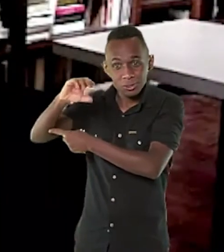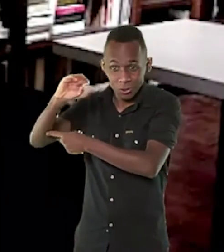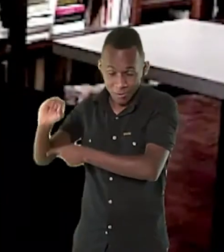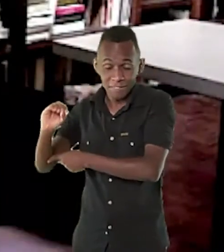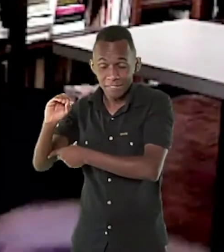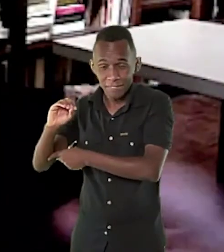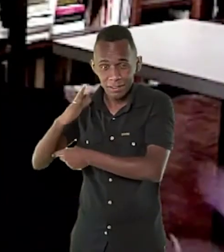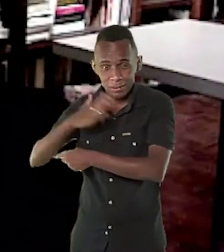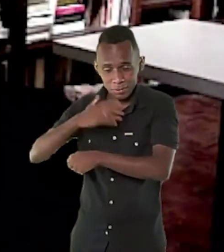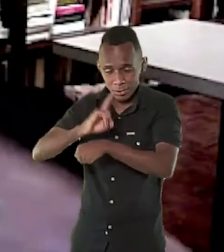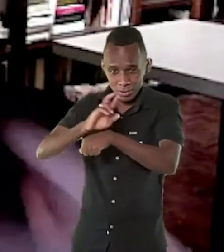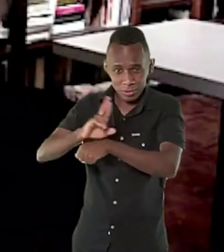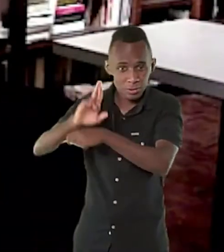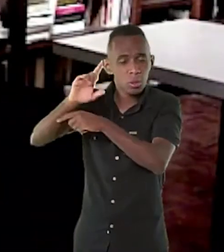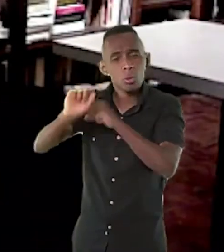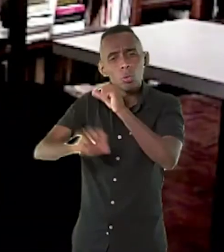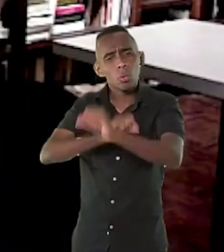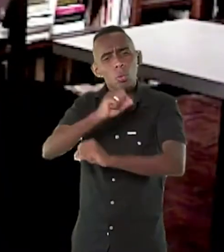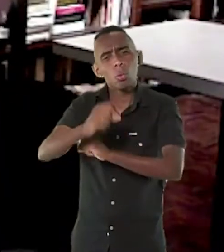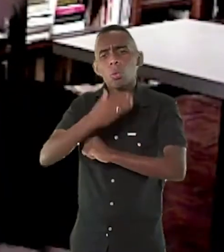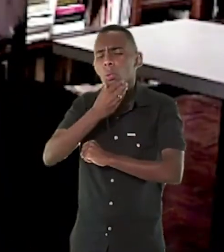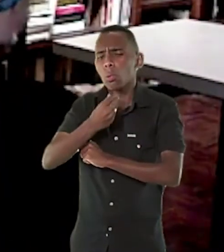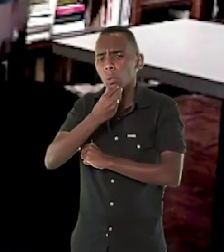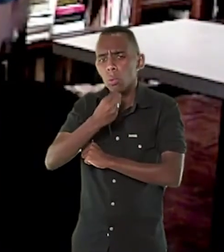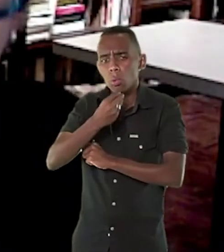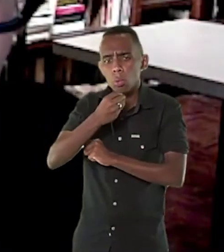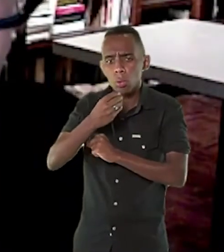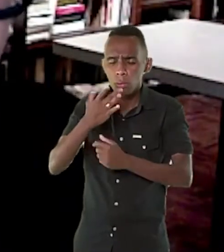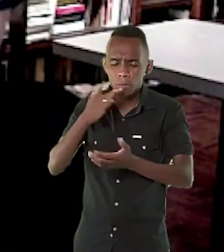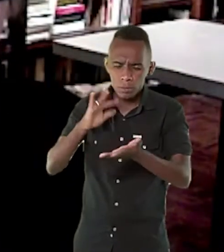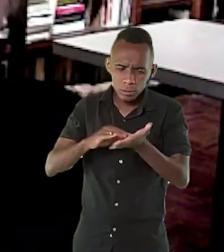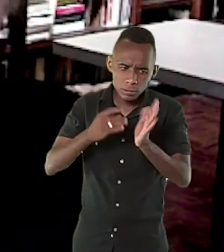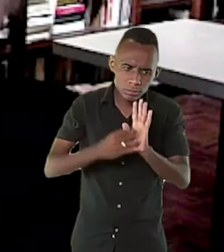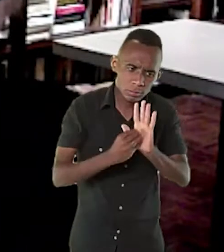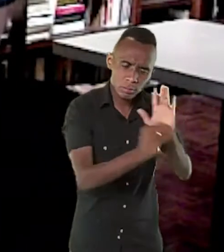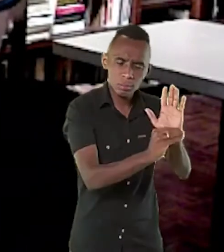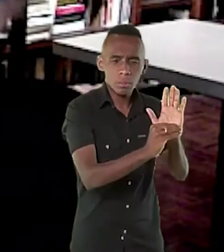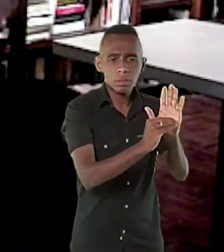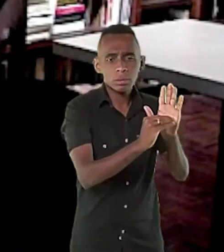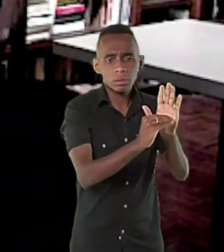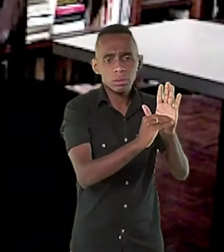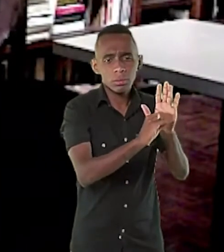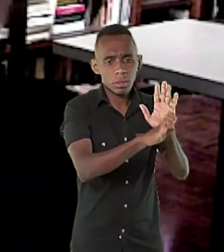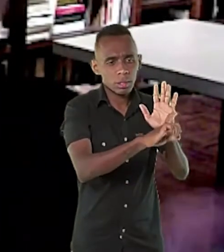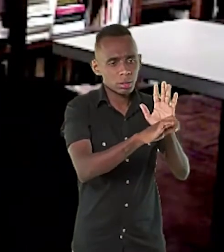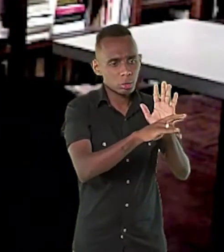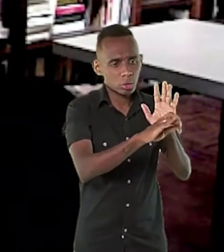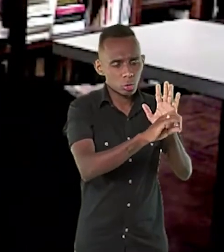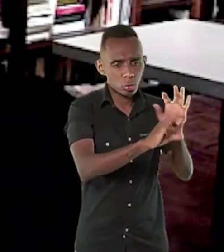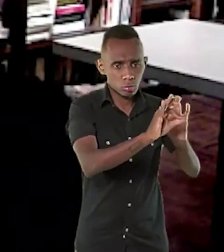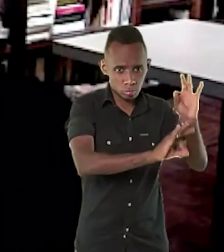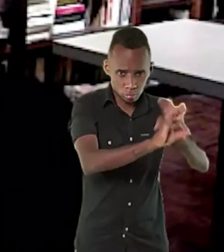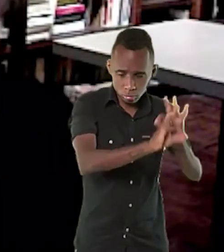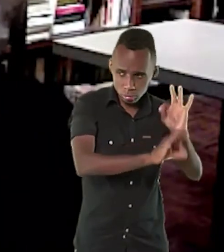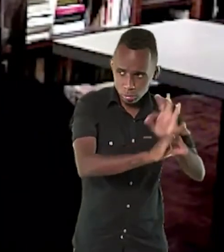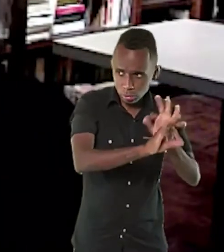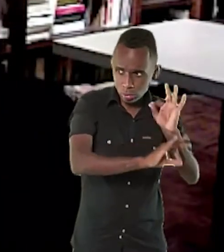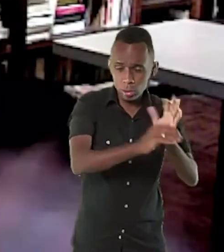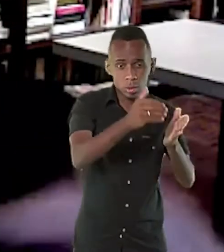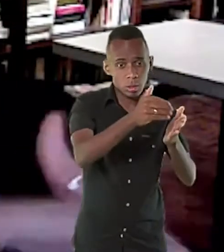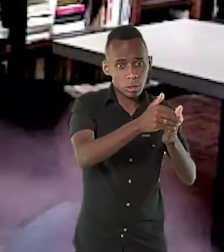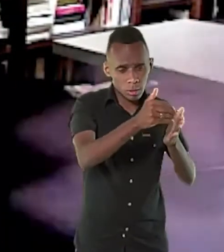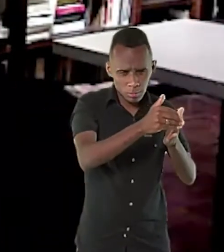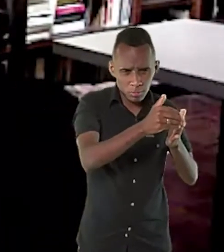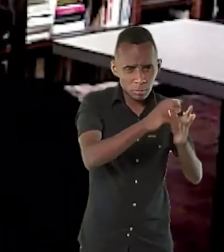1990, ele tem uma carta para um editor dele, que é sobre o final do Adeus